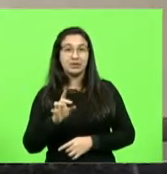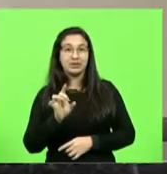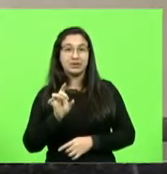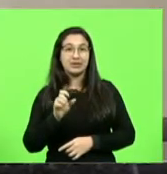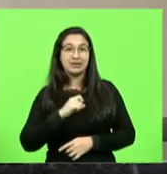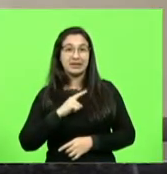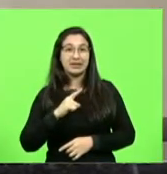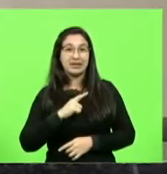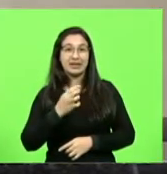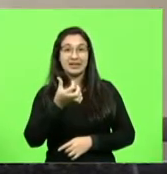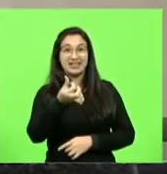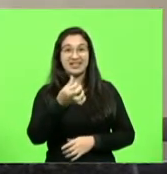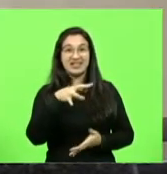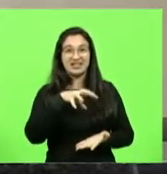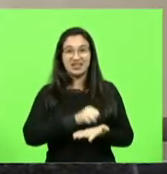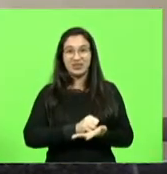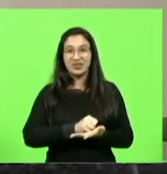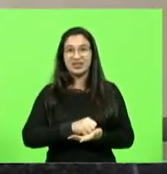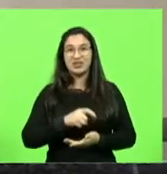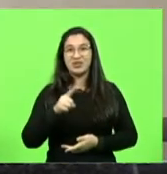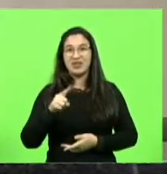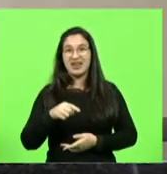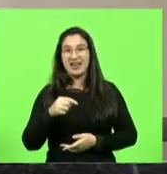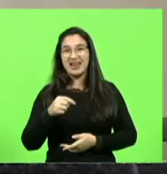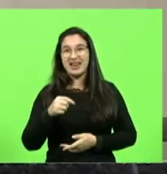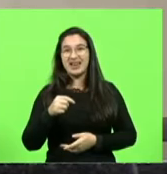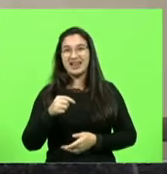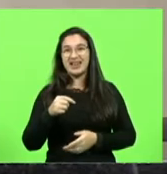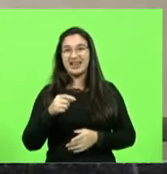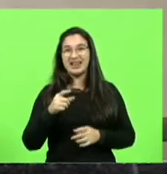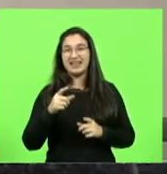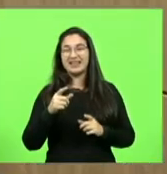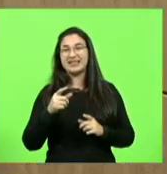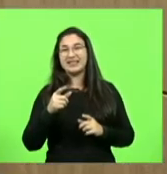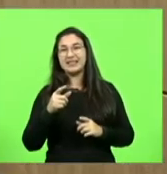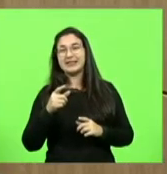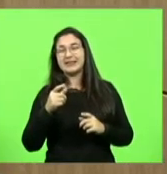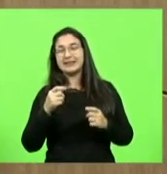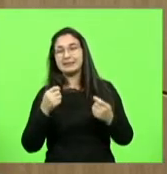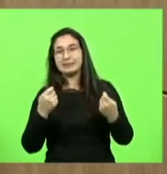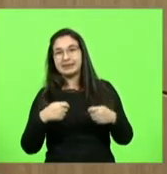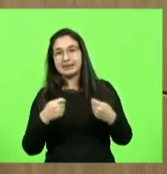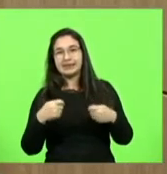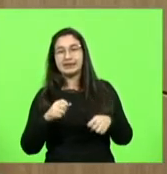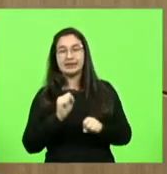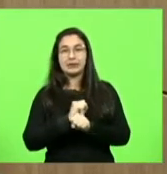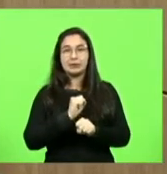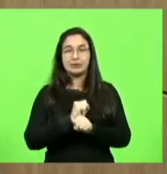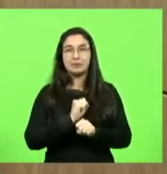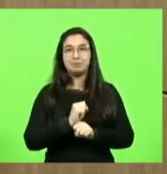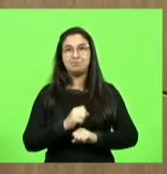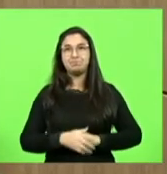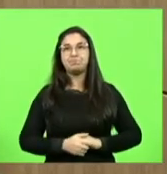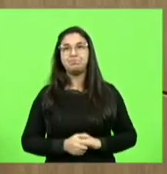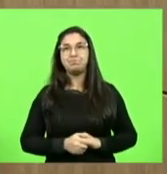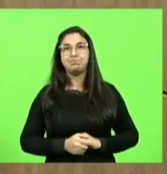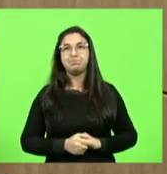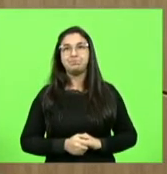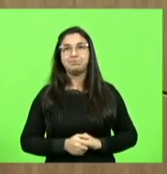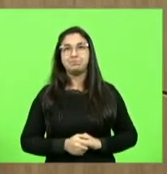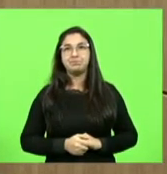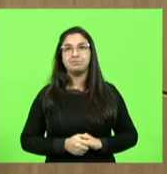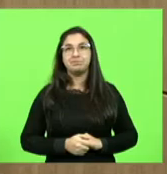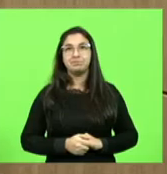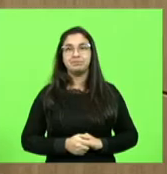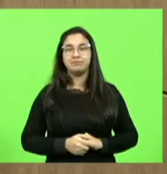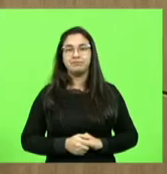inscritos ainda. É um tanto quanto precipitada a abertura do painel, deputado. Da ordem, senhor presidente. Senhor presidente, deputado Jair e outro para se inscrever